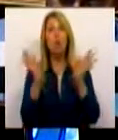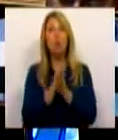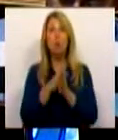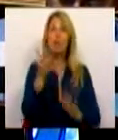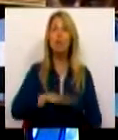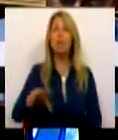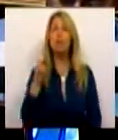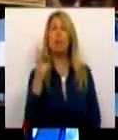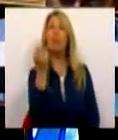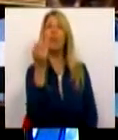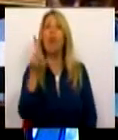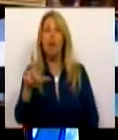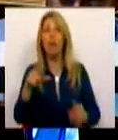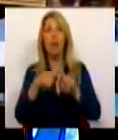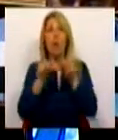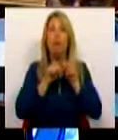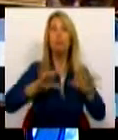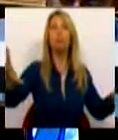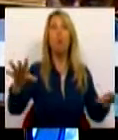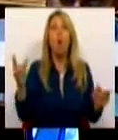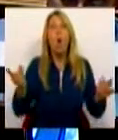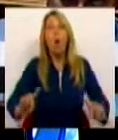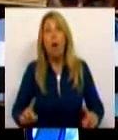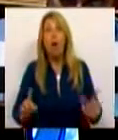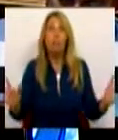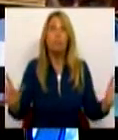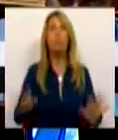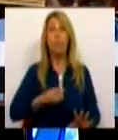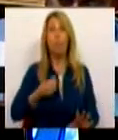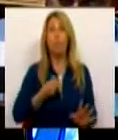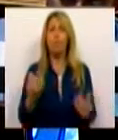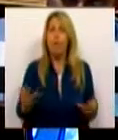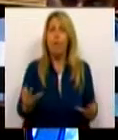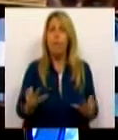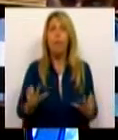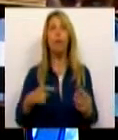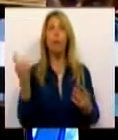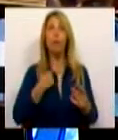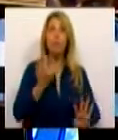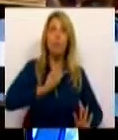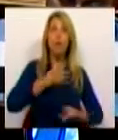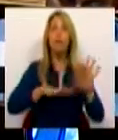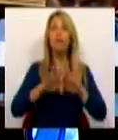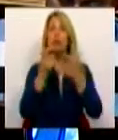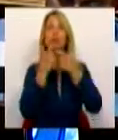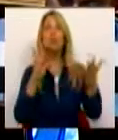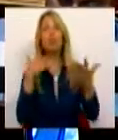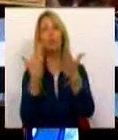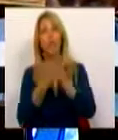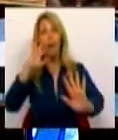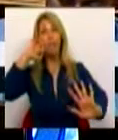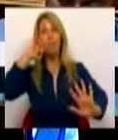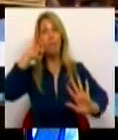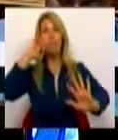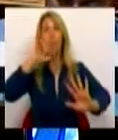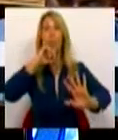não, epidémicas ou não, são obviamente preocupantes e tudo devemos fazer para diminuir a probabilidade de acontecerem.